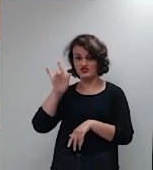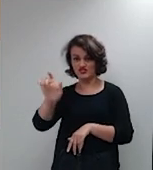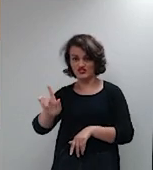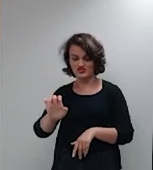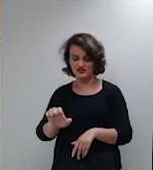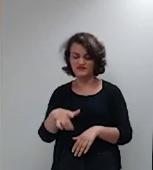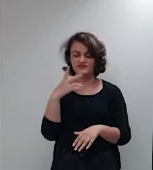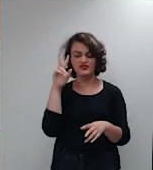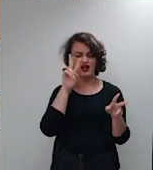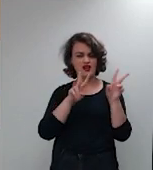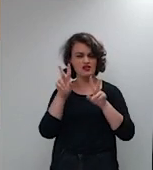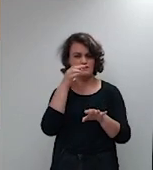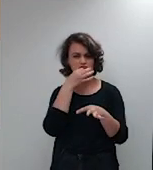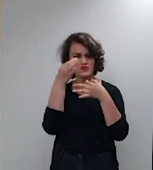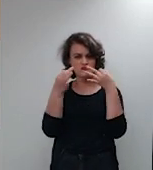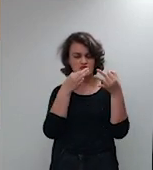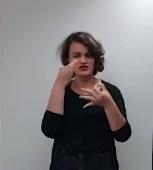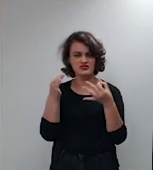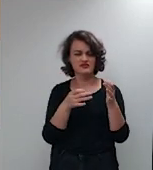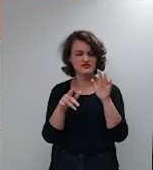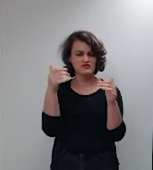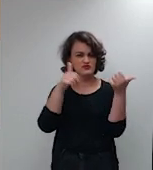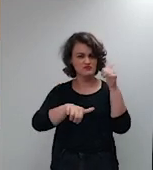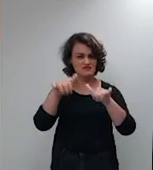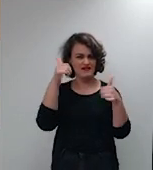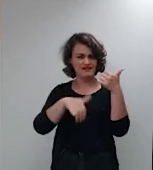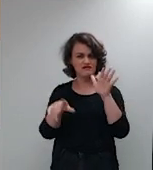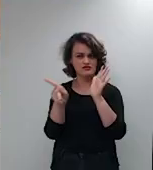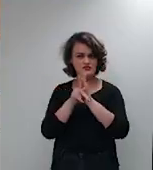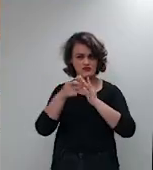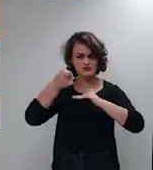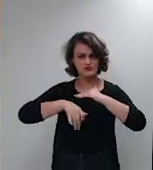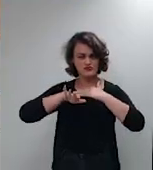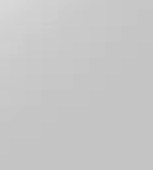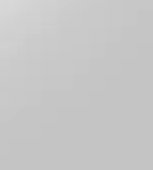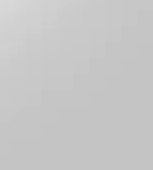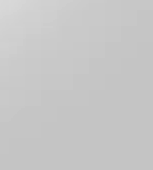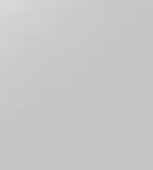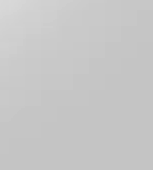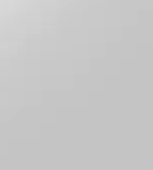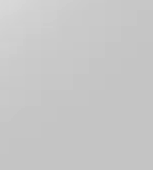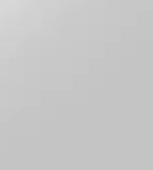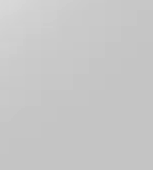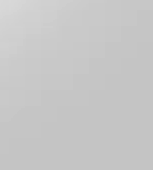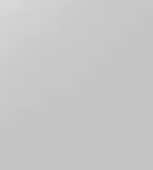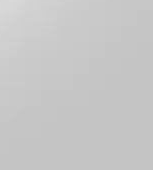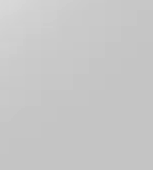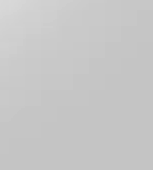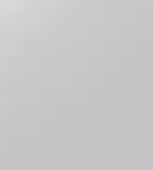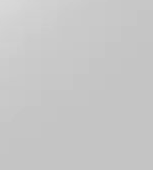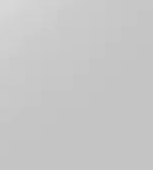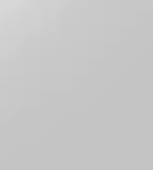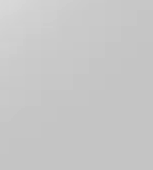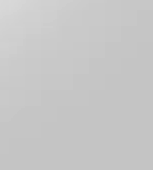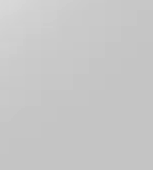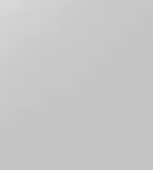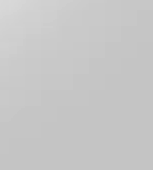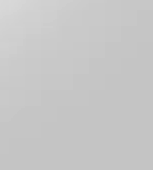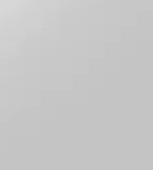e por isso negou o recurso ordinário em habeas corpus do ex-diretor do